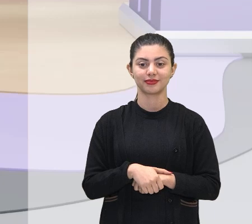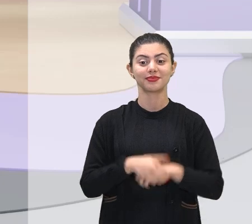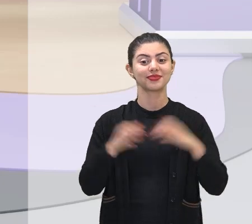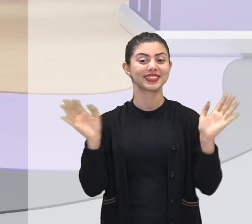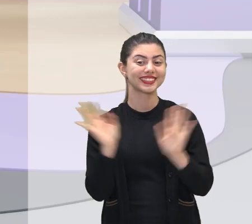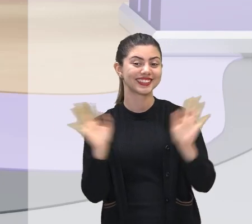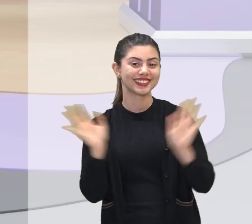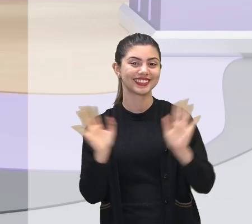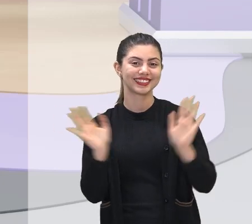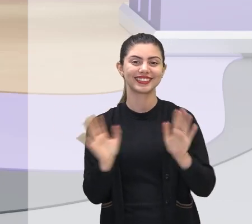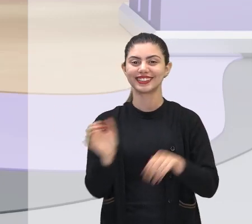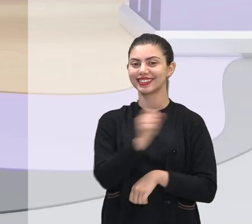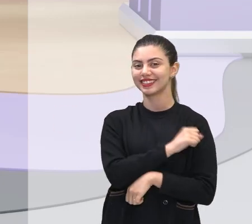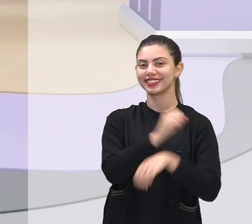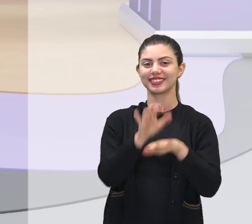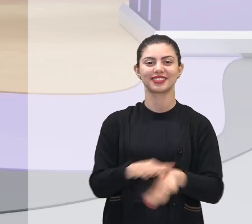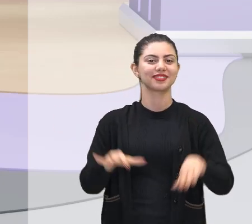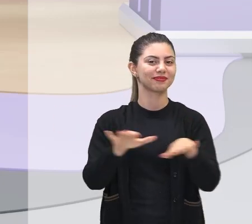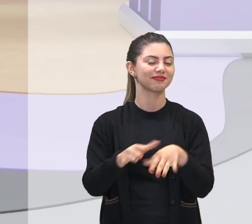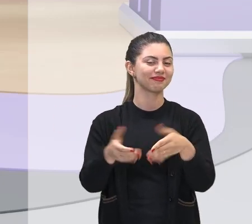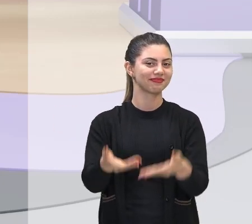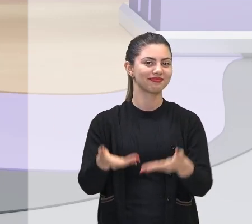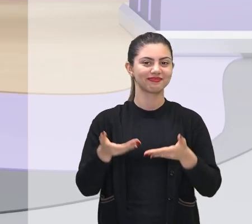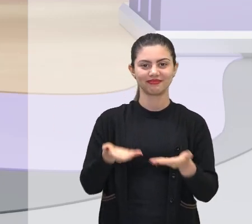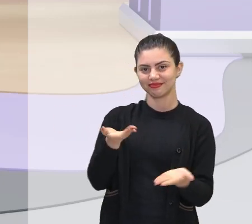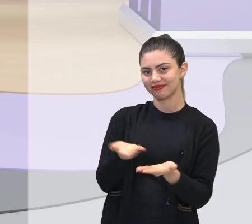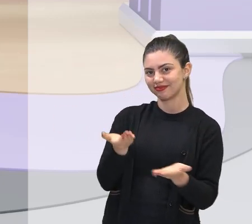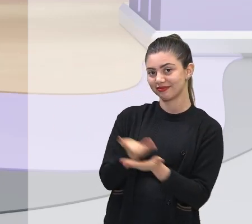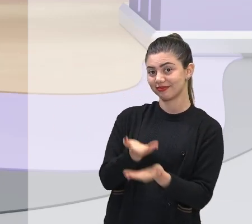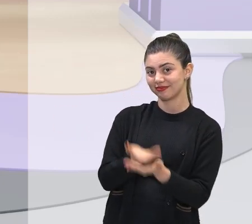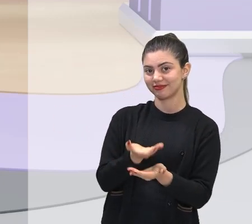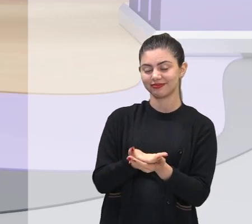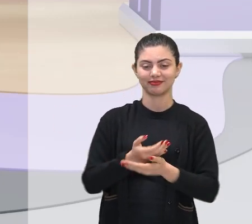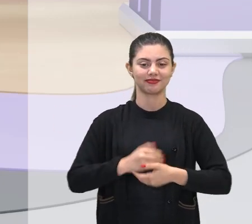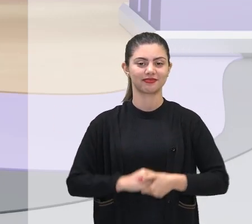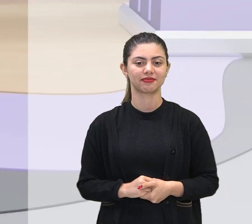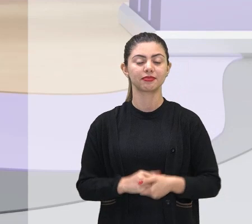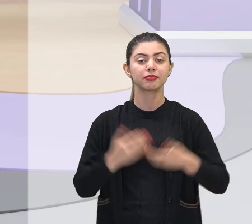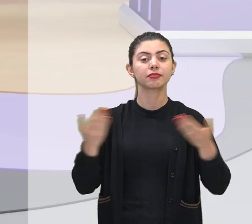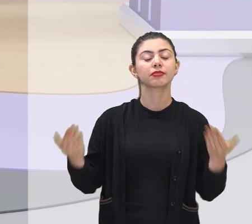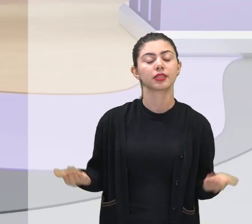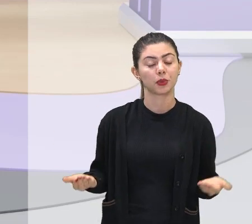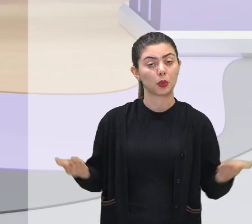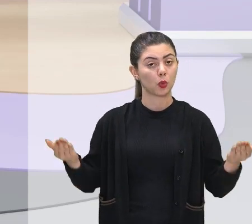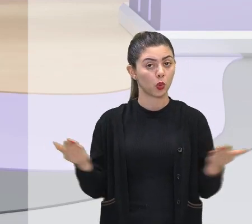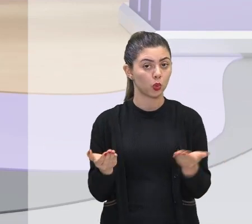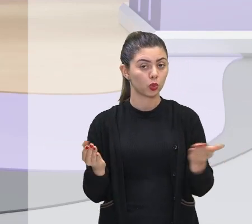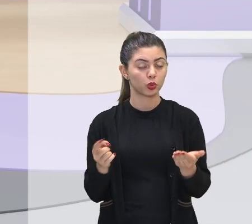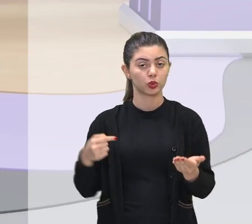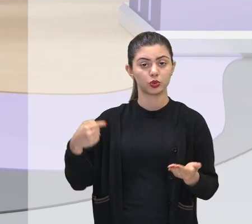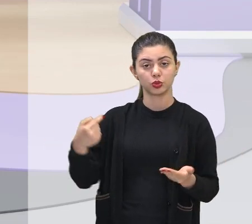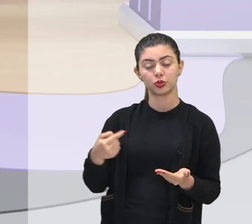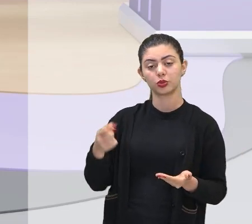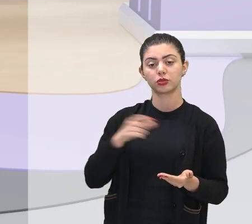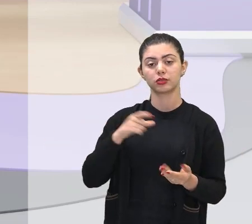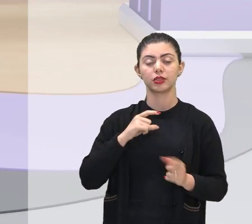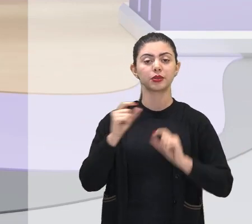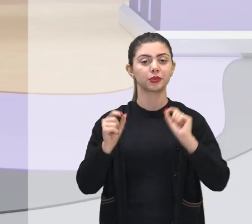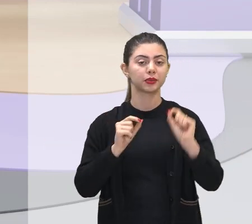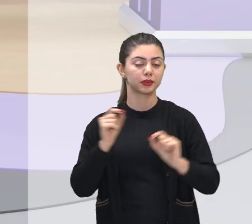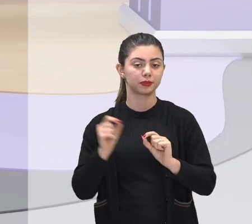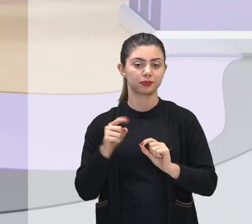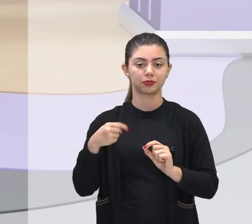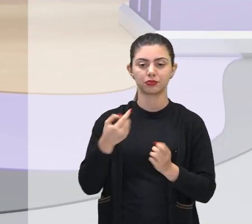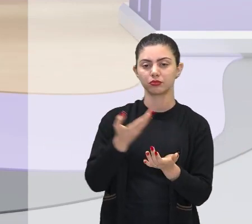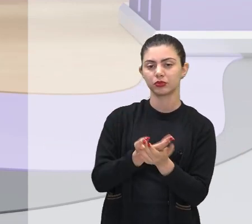Olá, alunos, sejam bem-vindos à nossa aula. E hoje nós vamos trilhar aí os caminhos